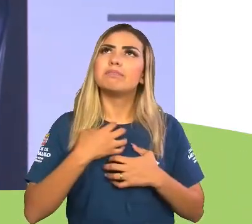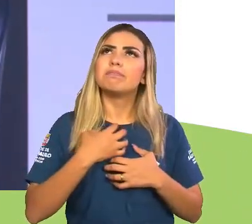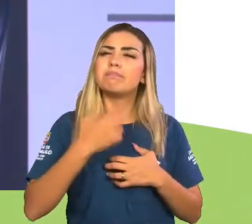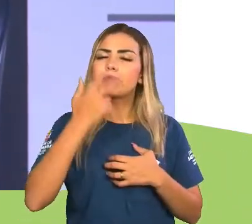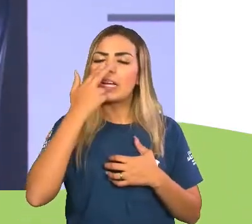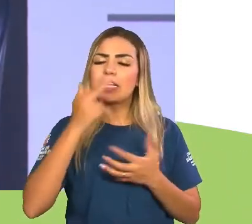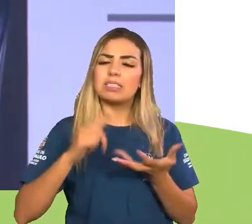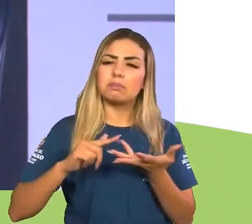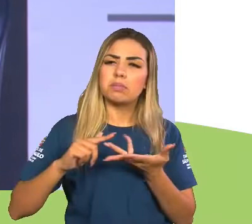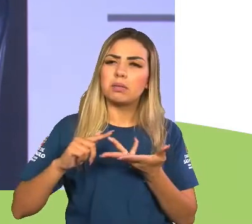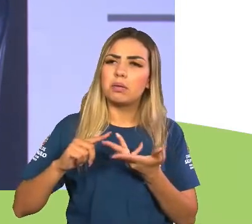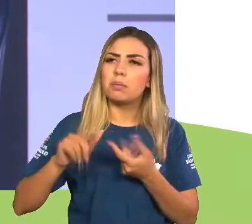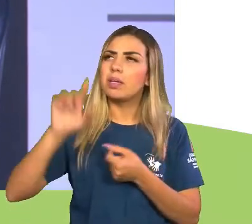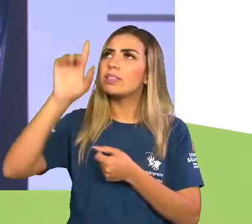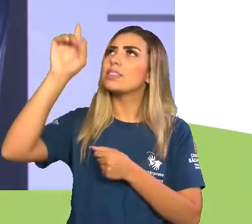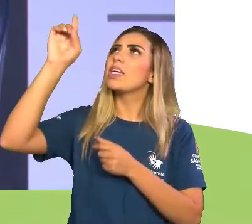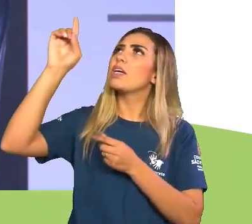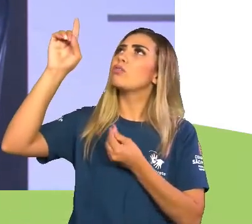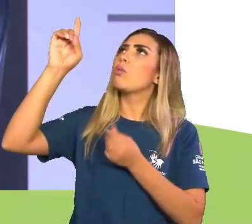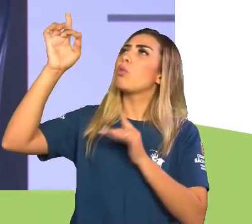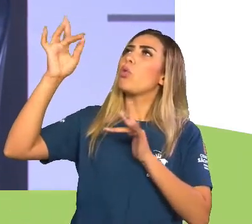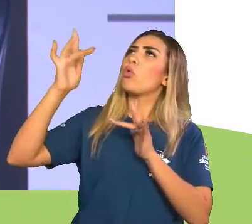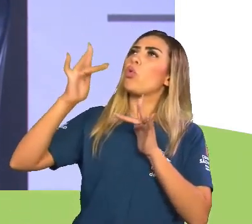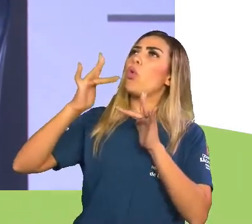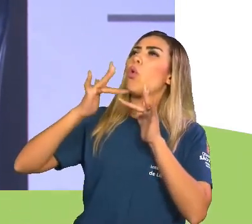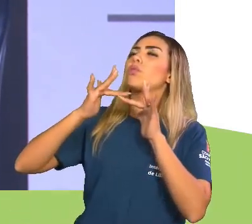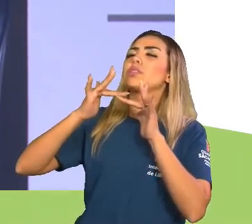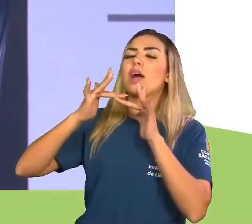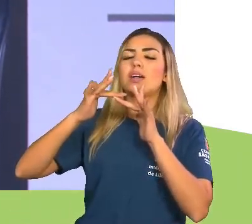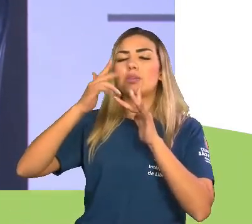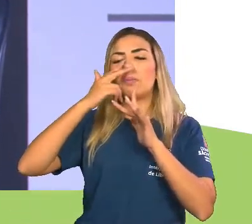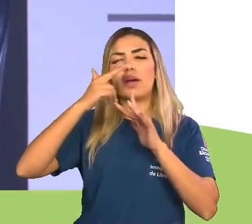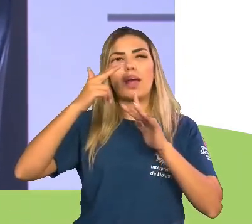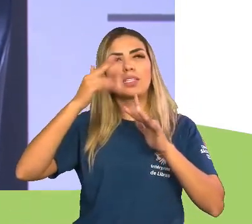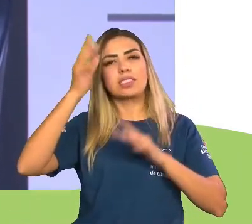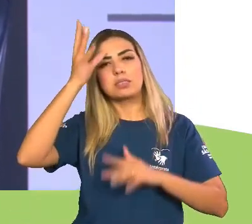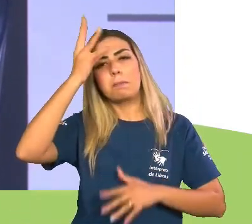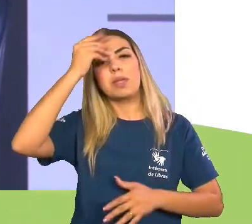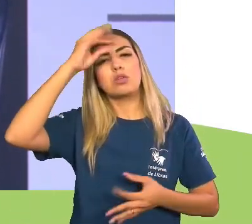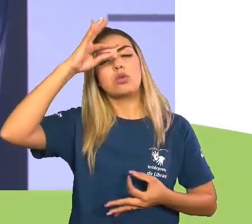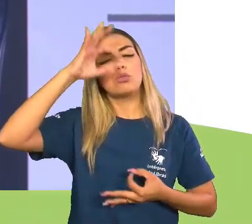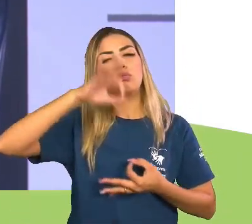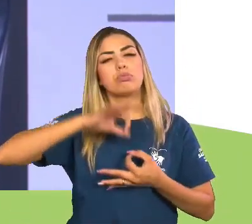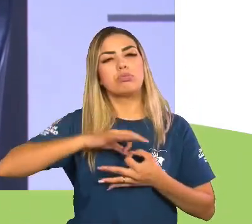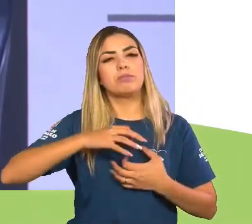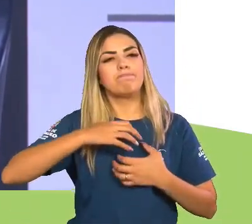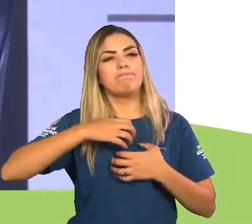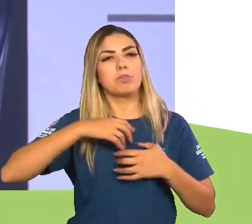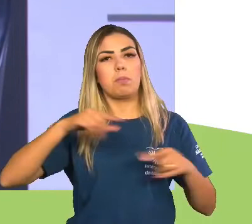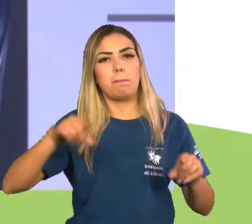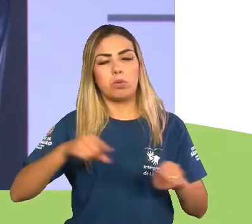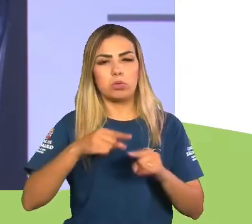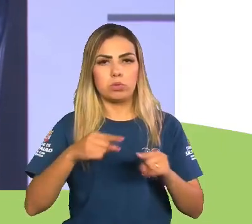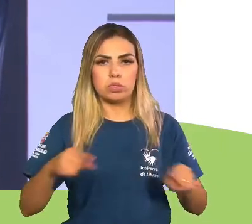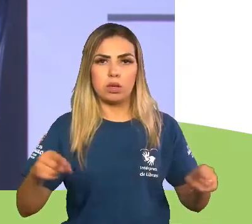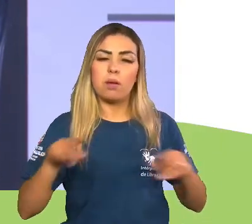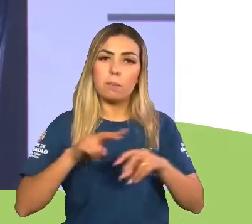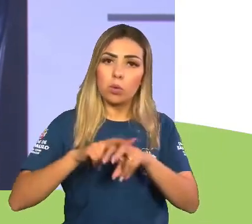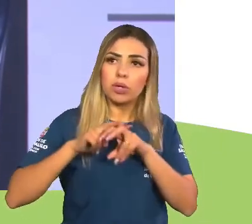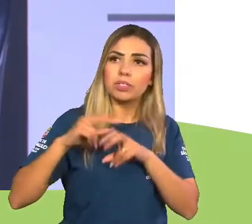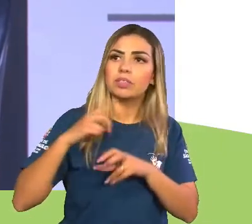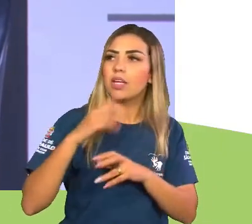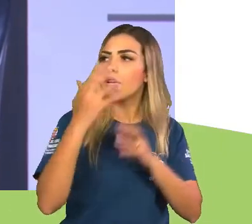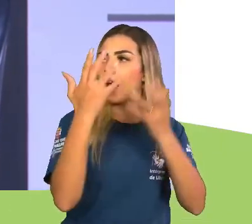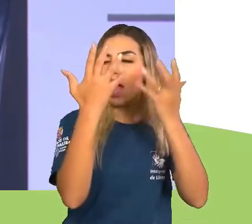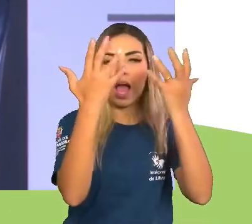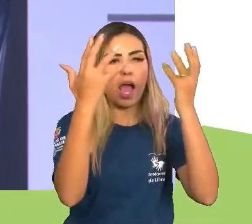ponto que Deus se comunica com o mundo. E foi assim, através de sons de folhas, de árvores,